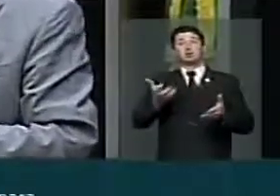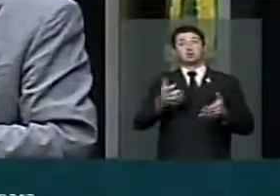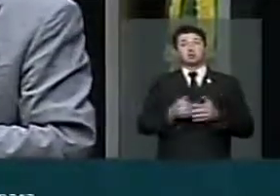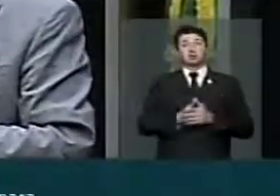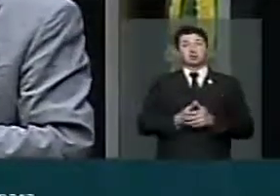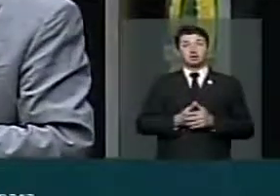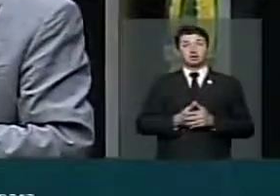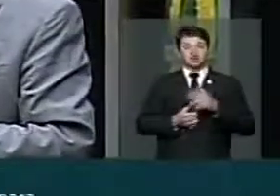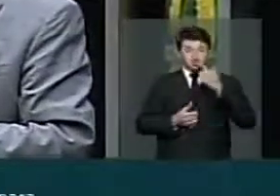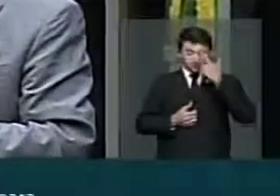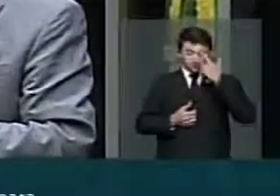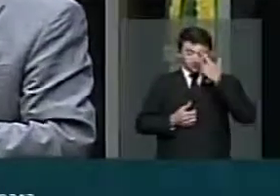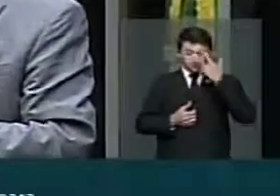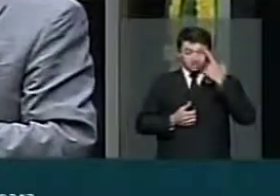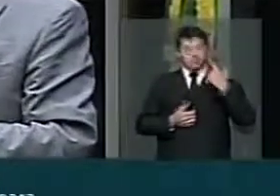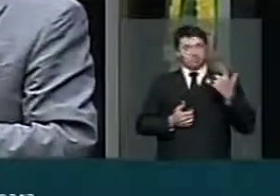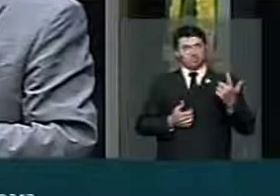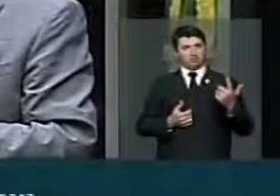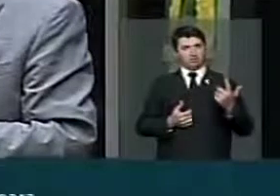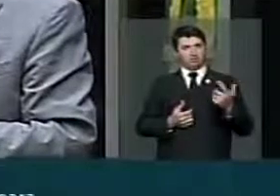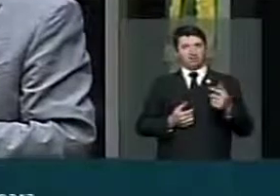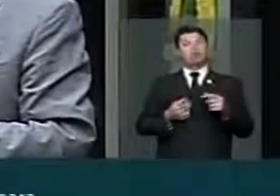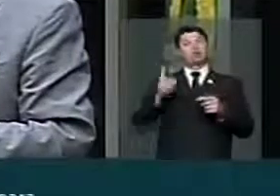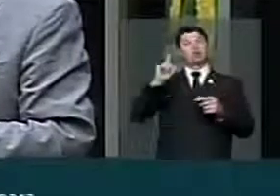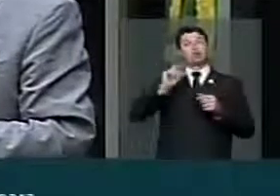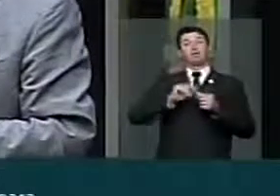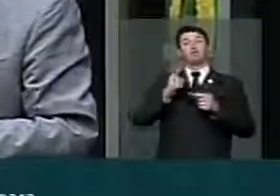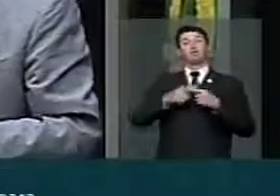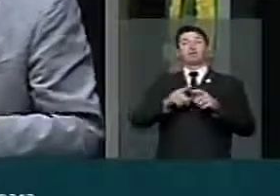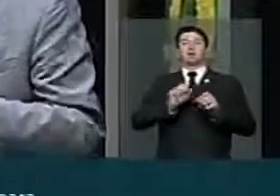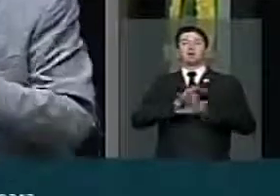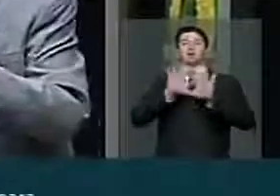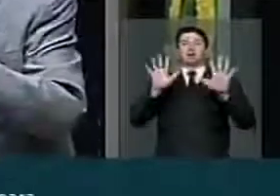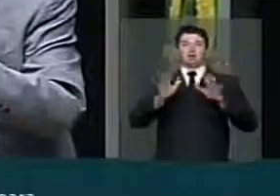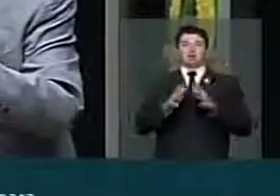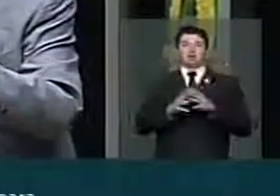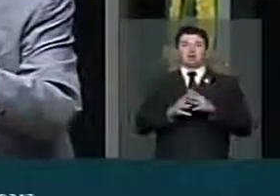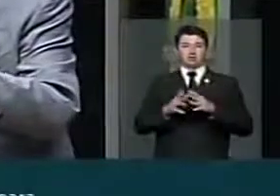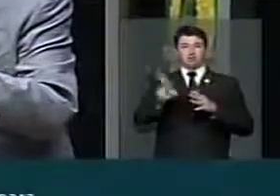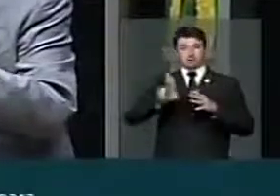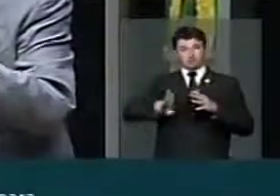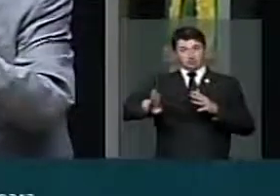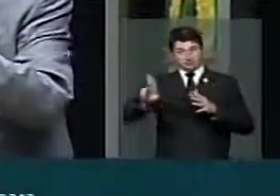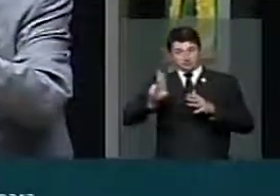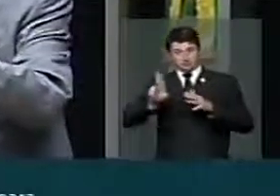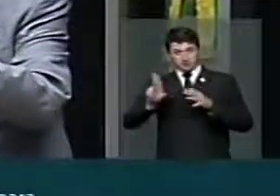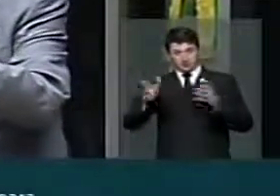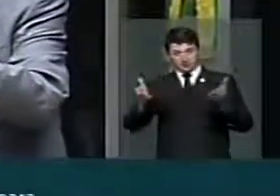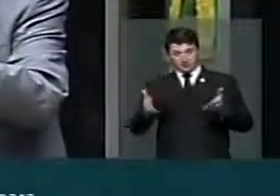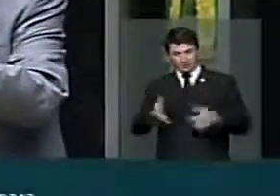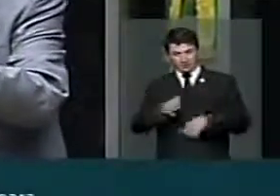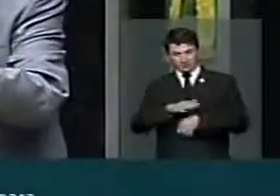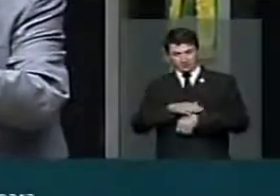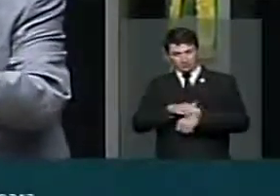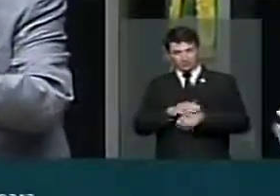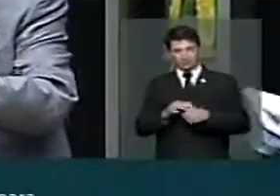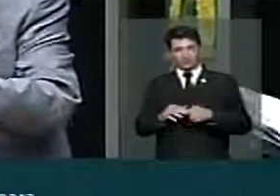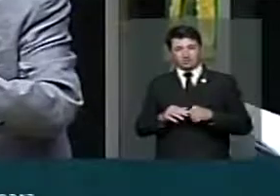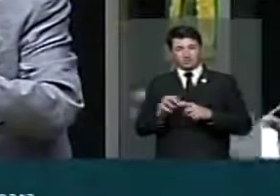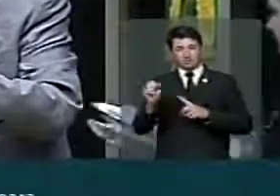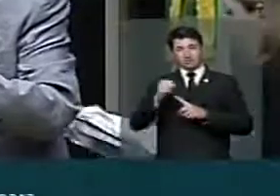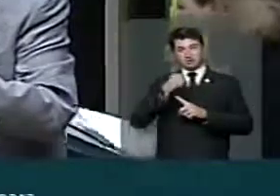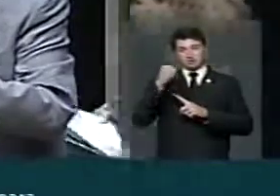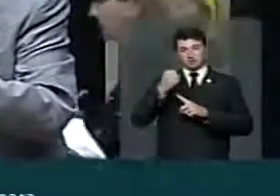nesse momento? Não acha por um motivo claro. Ele está usando este momento, onde a